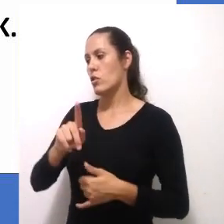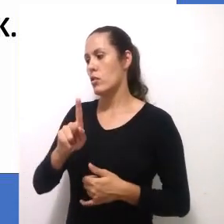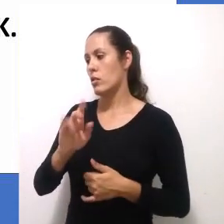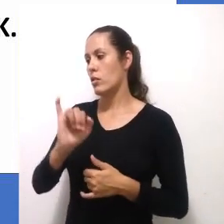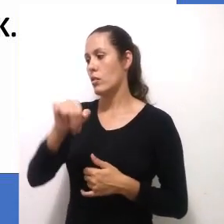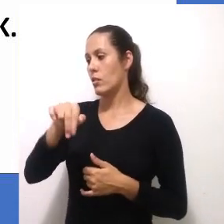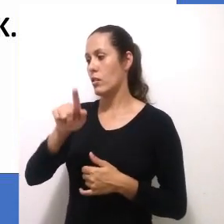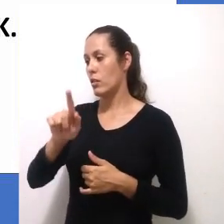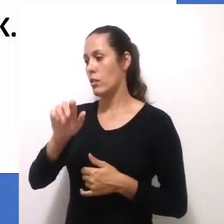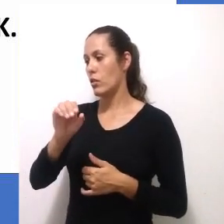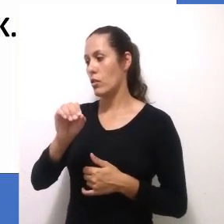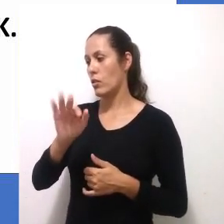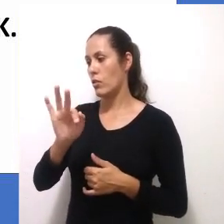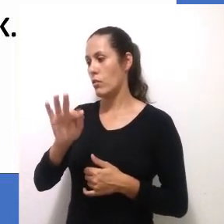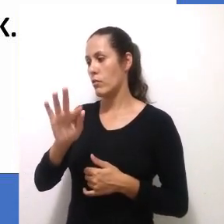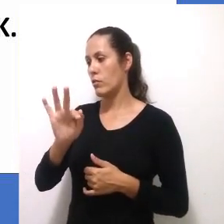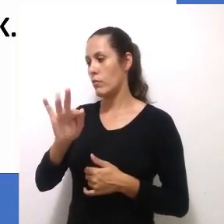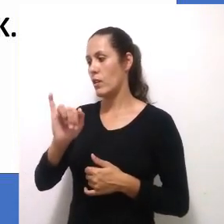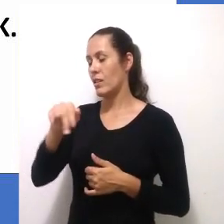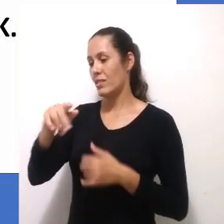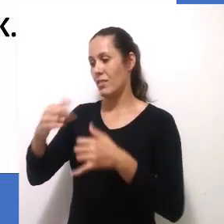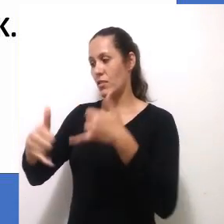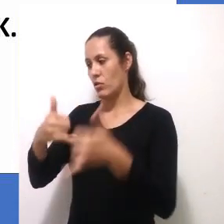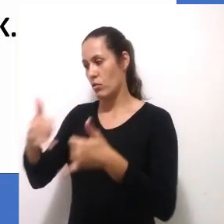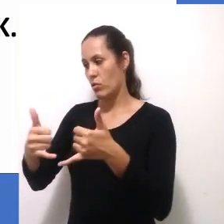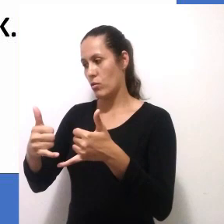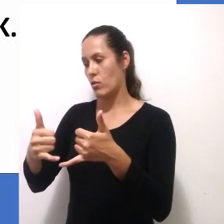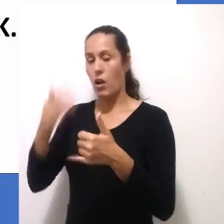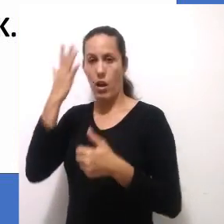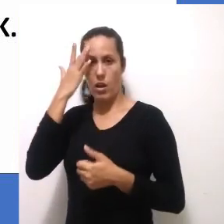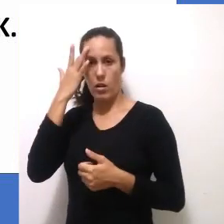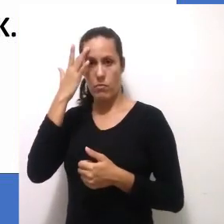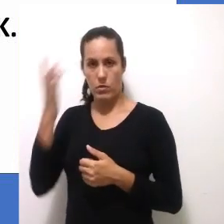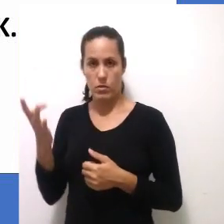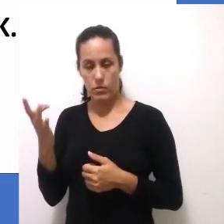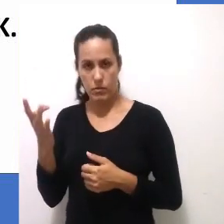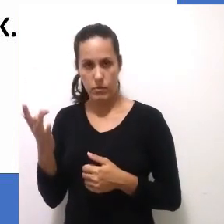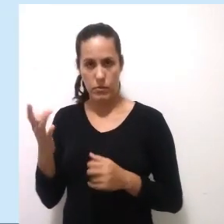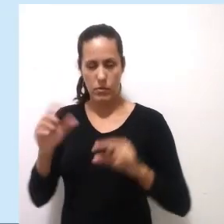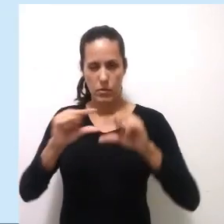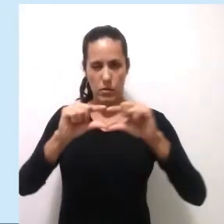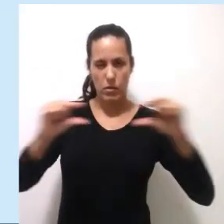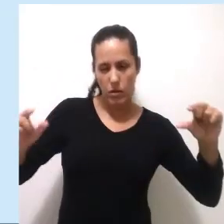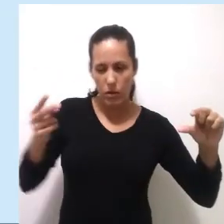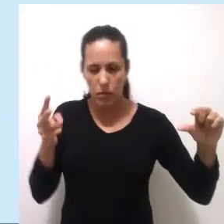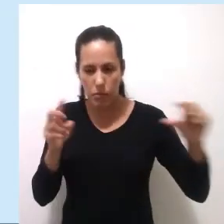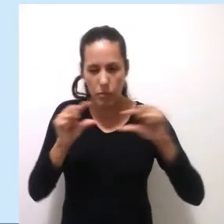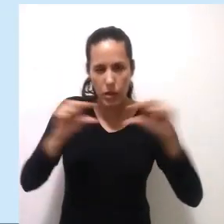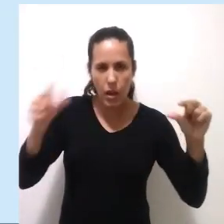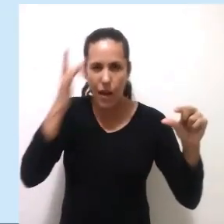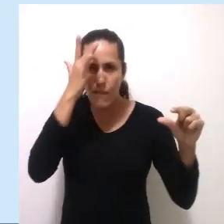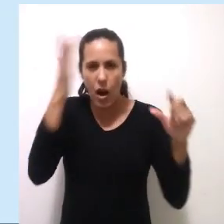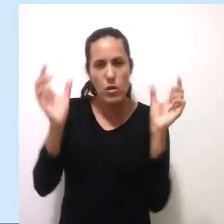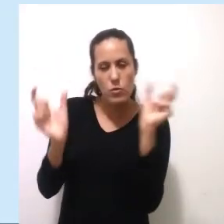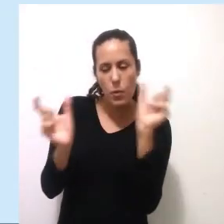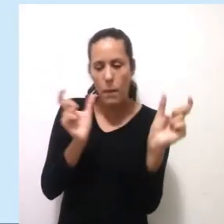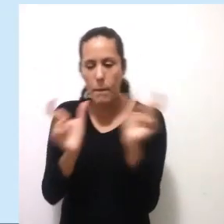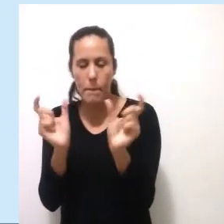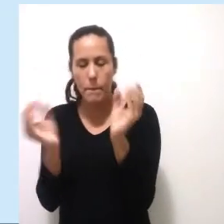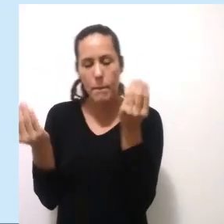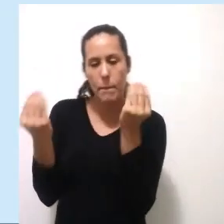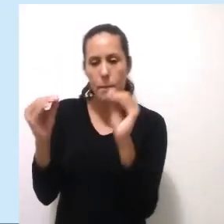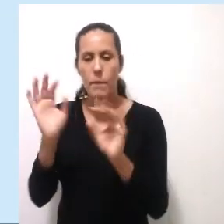of Fighters, ou os Reis dos Lutadores, tomorrow. Vejam como é fácil montar a